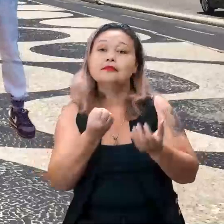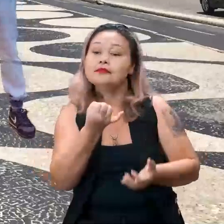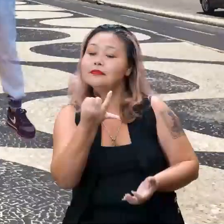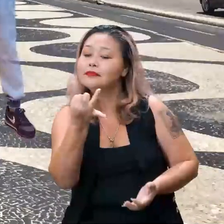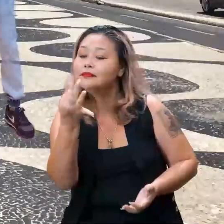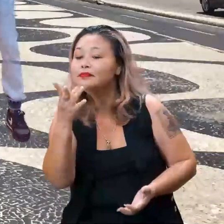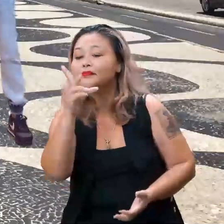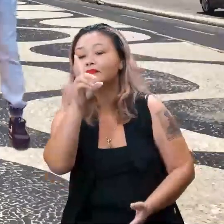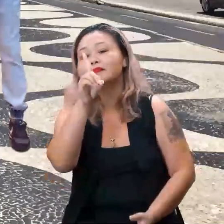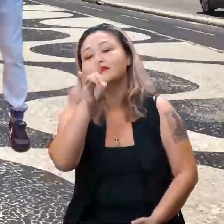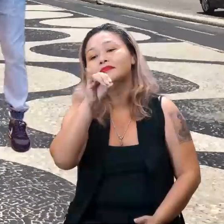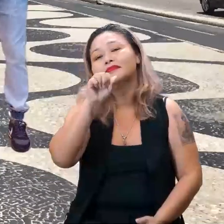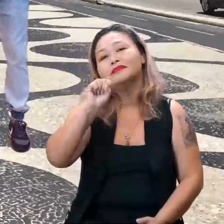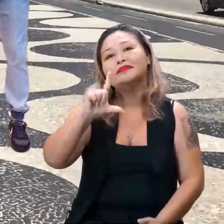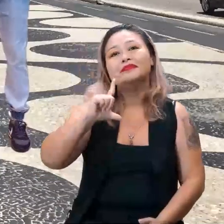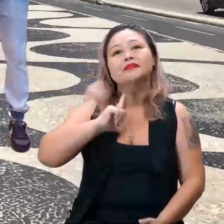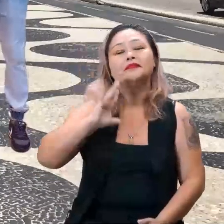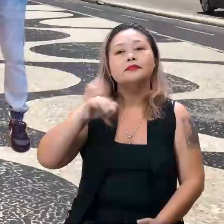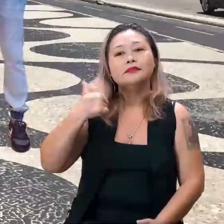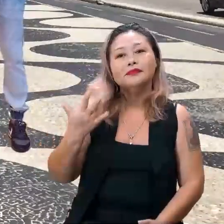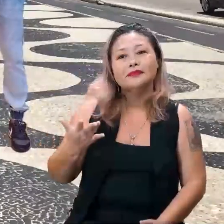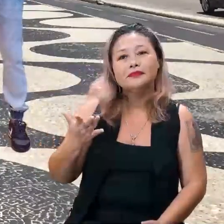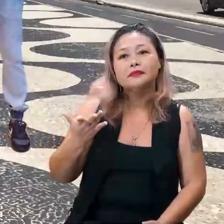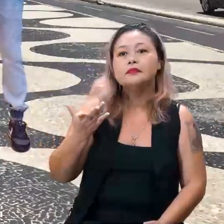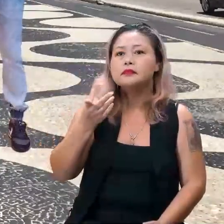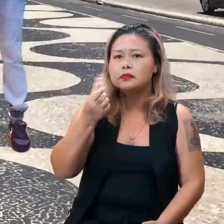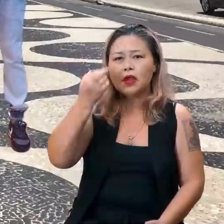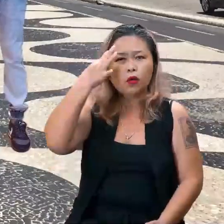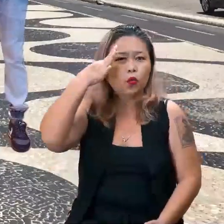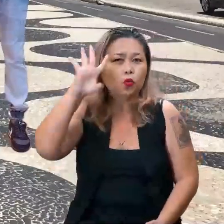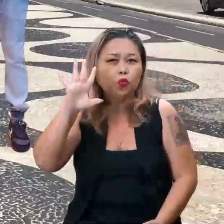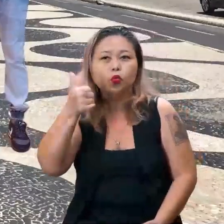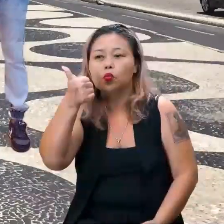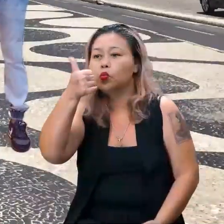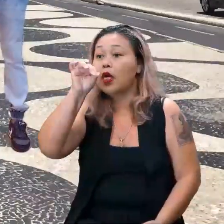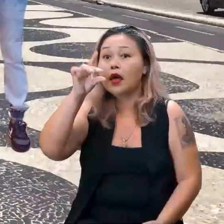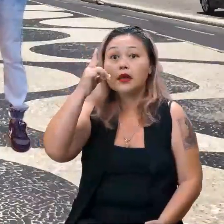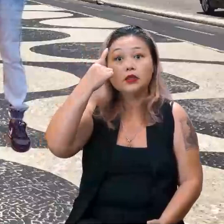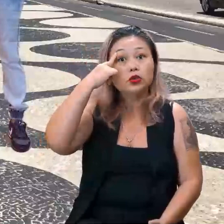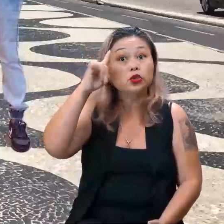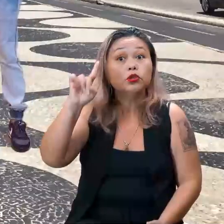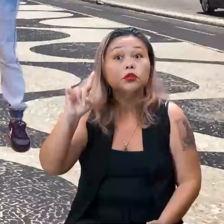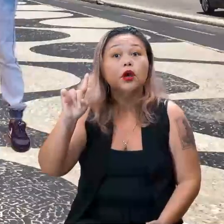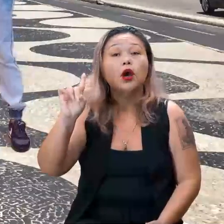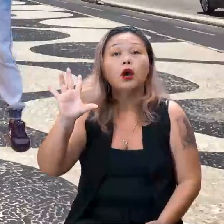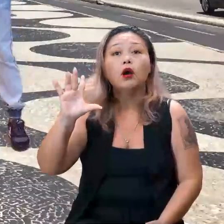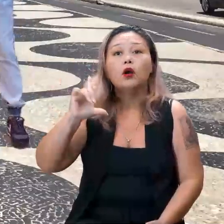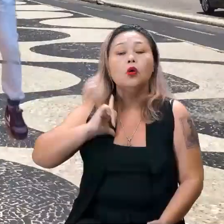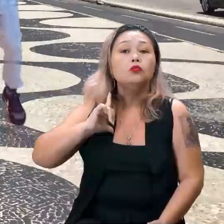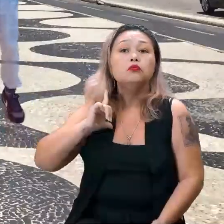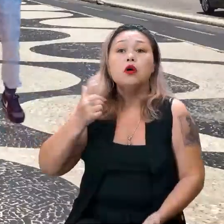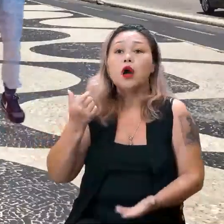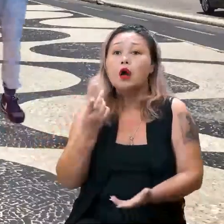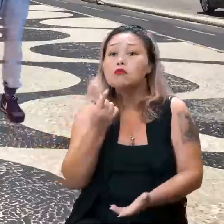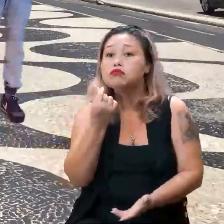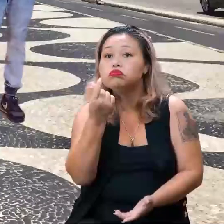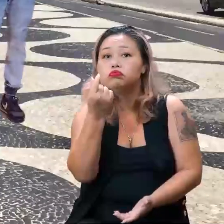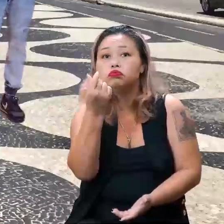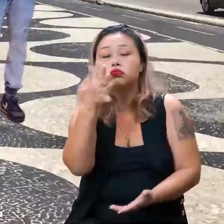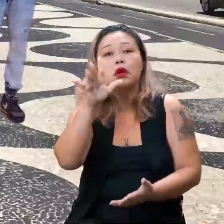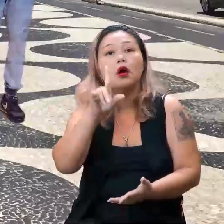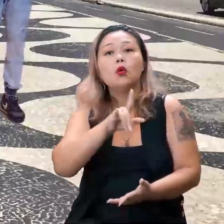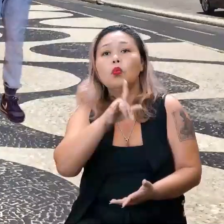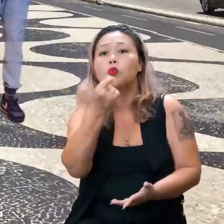De dias. Mas na verdade assim, passar 4 dias, passar 10 dias... Porque a passagem vai ficar o mesmo preço. É, né? A passagem é um